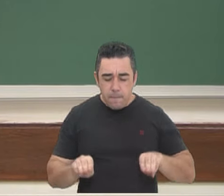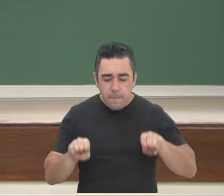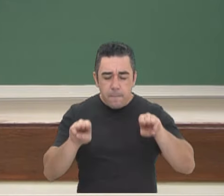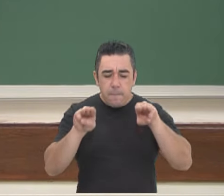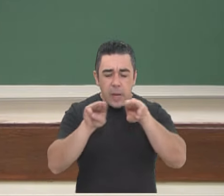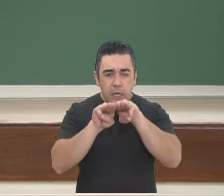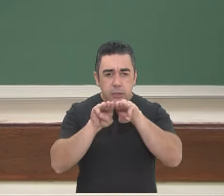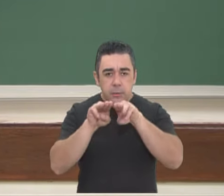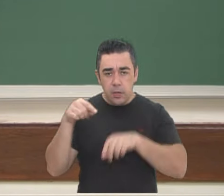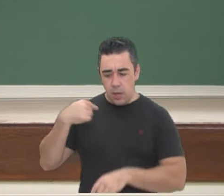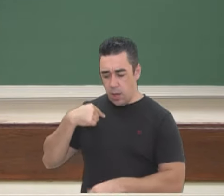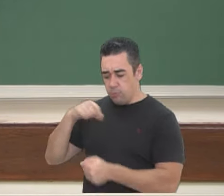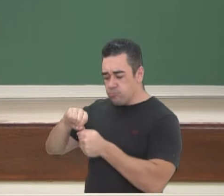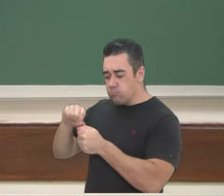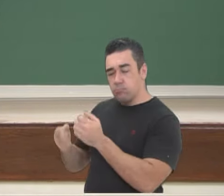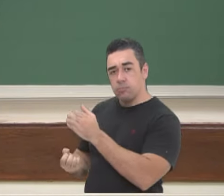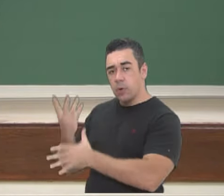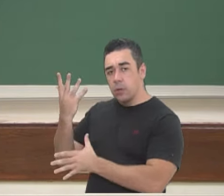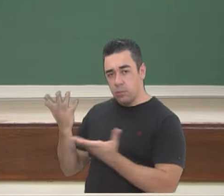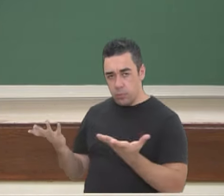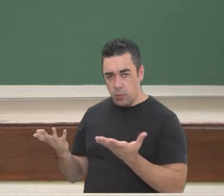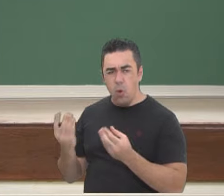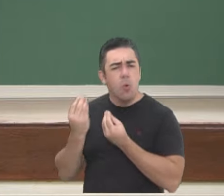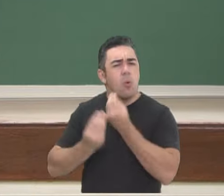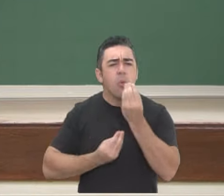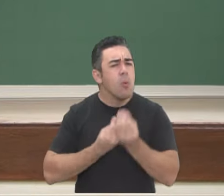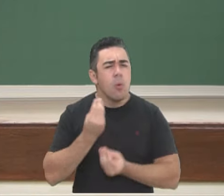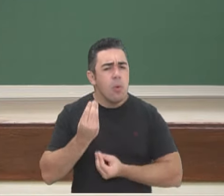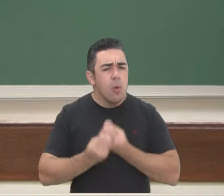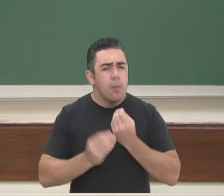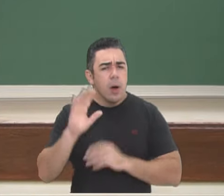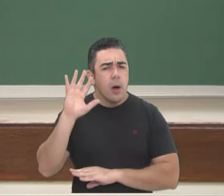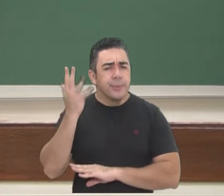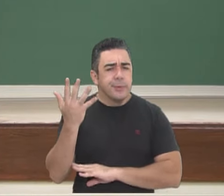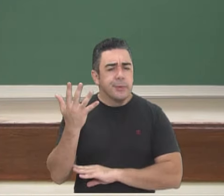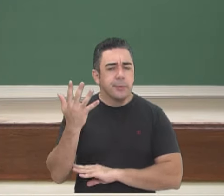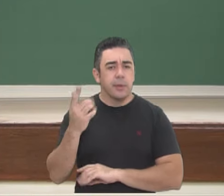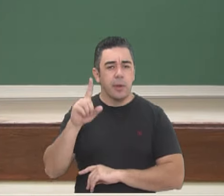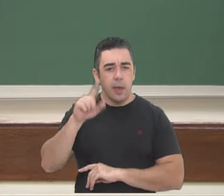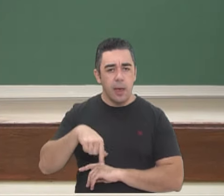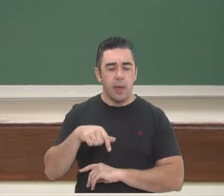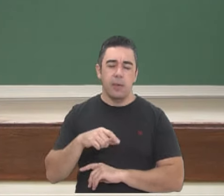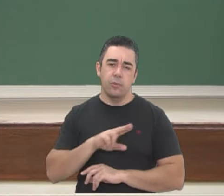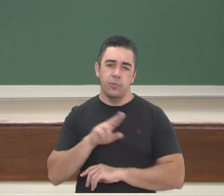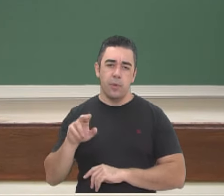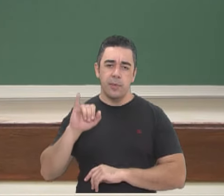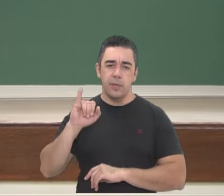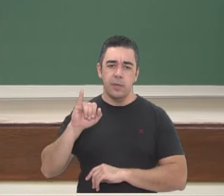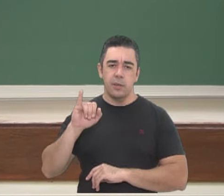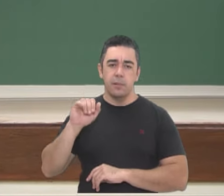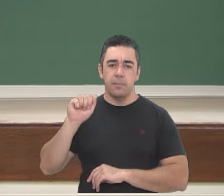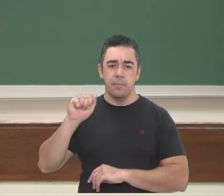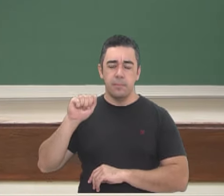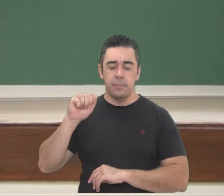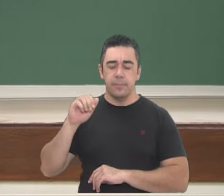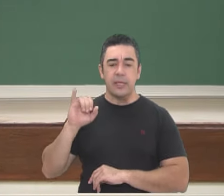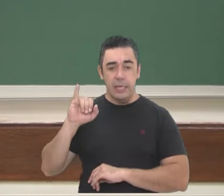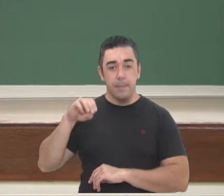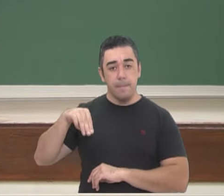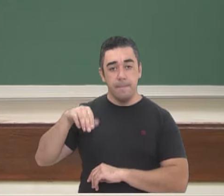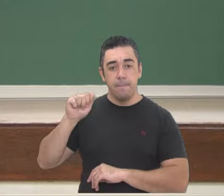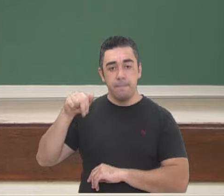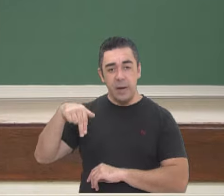então agora vamos entender um pouquinho como que isso acontece a gente chama de imantação esse processo